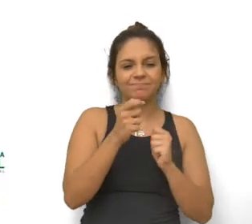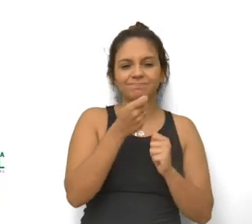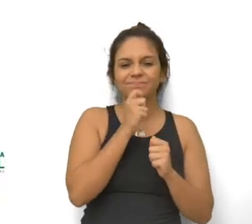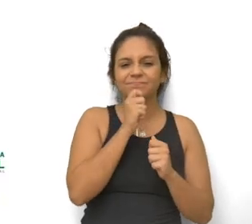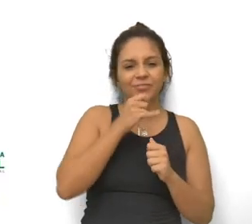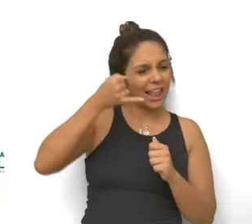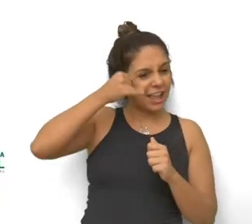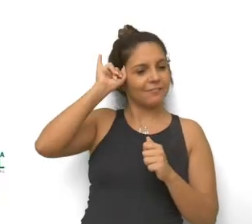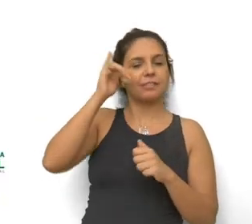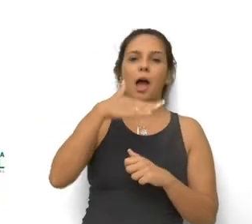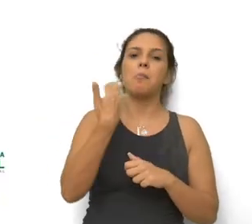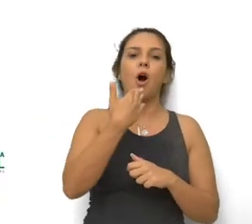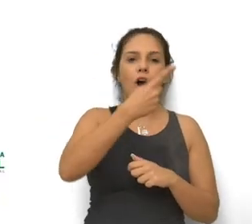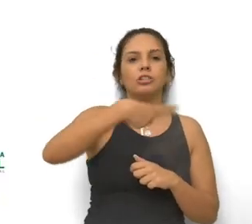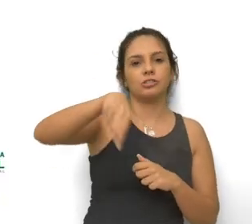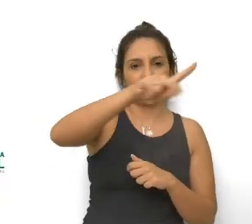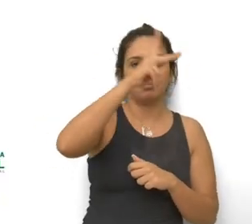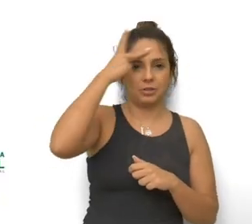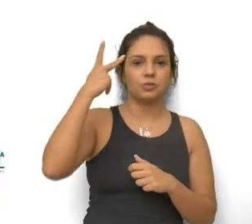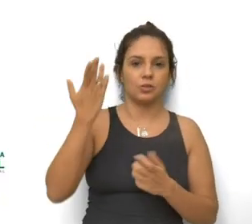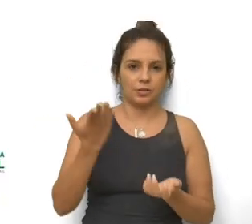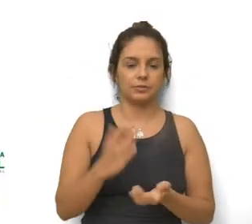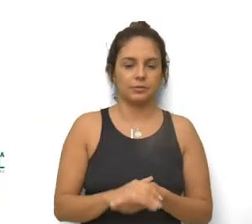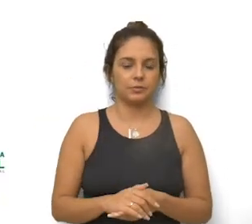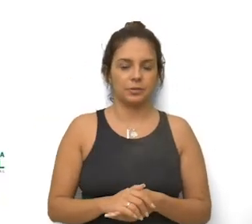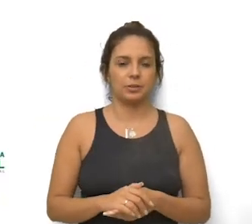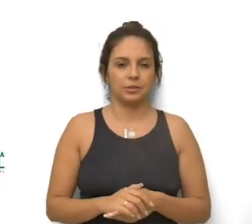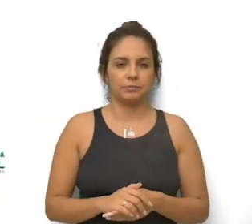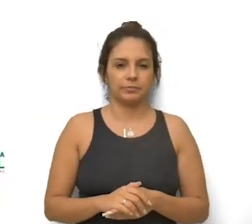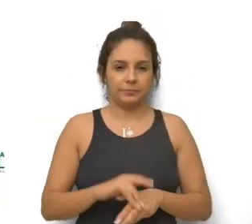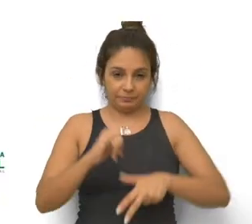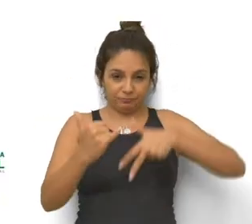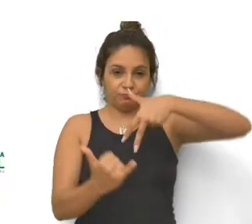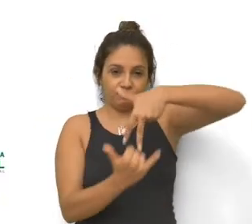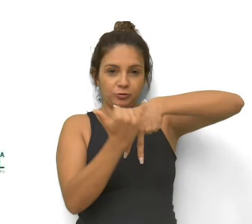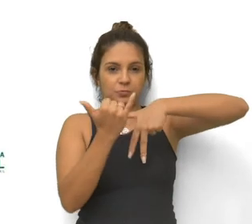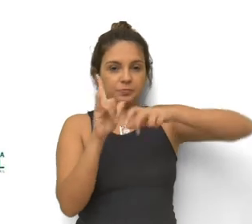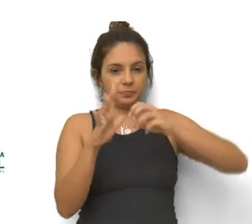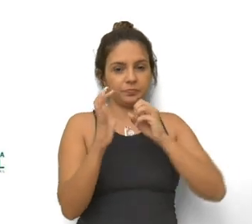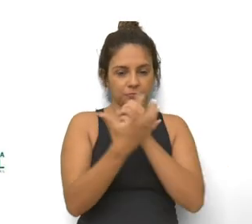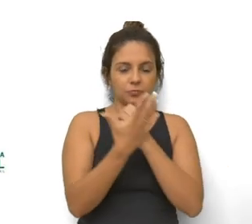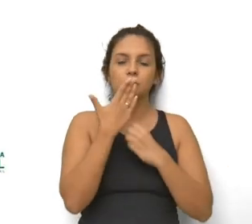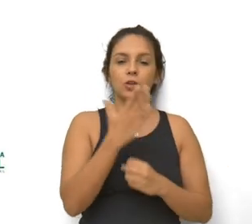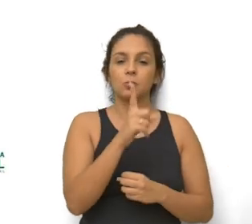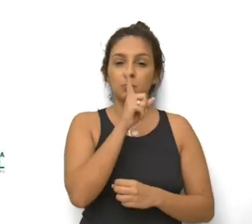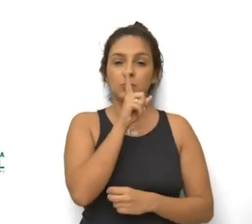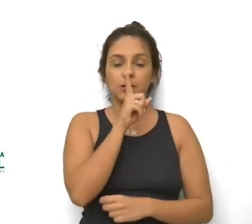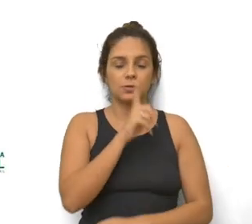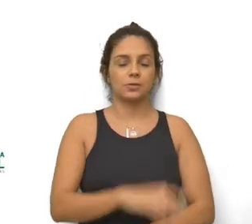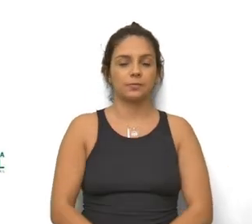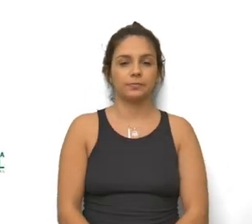desnecessariamente, no Brasil, vitimadas pela Covid. Eu queria pedir um minuto de silêncio.